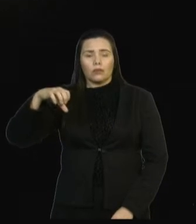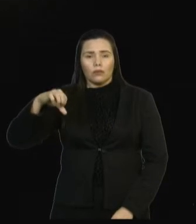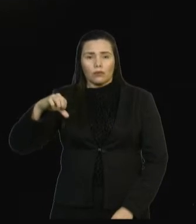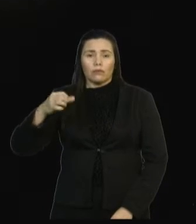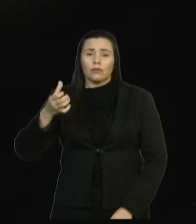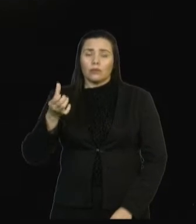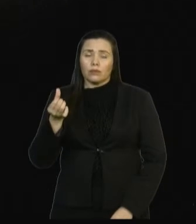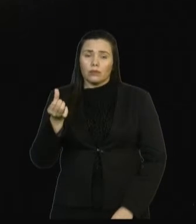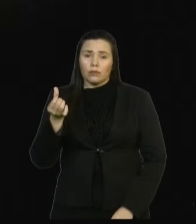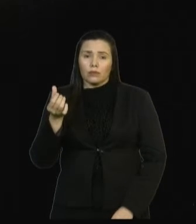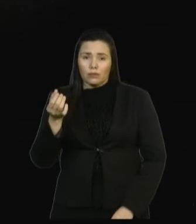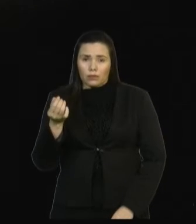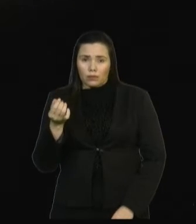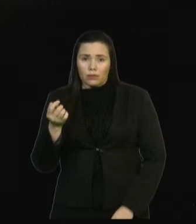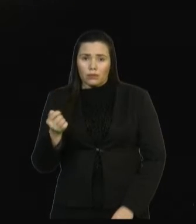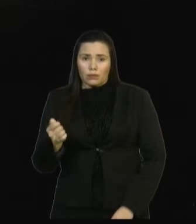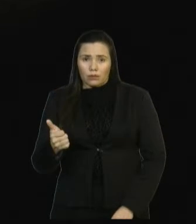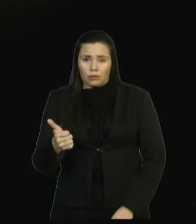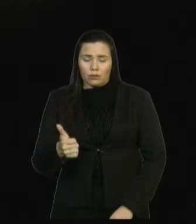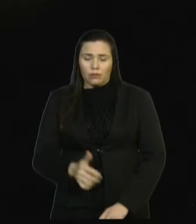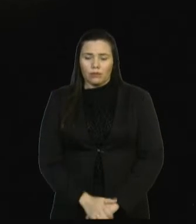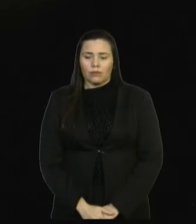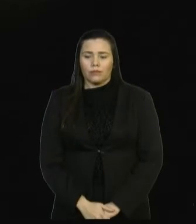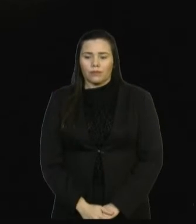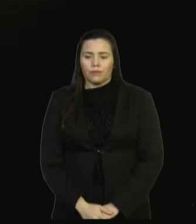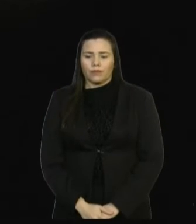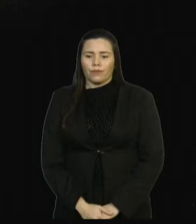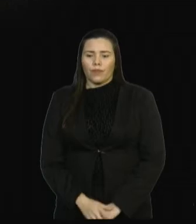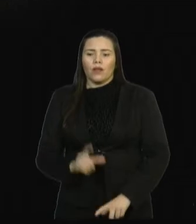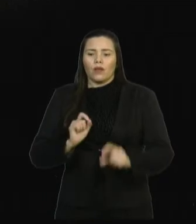R$ 6.182.379,60, o que equivale a